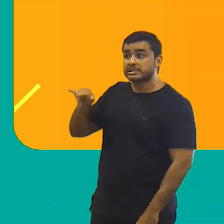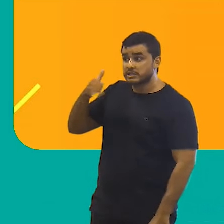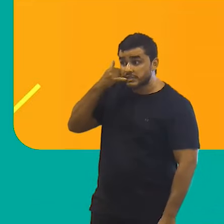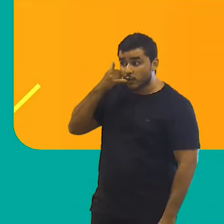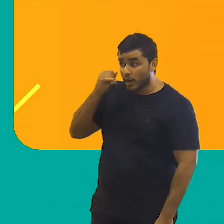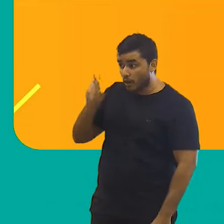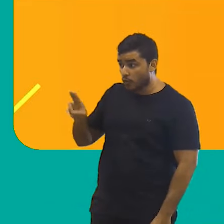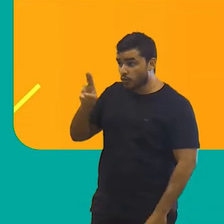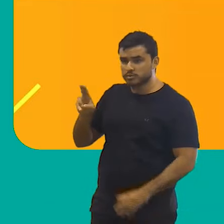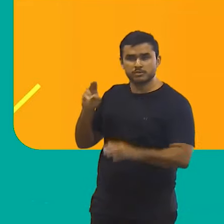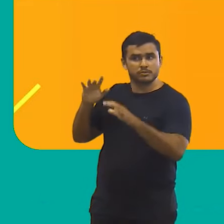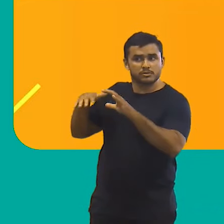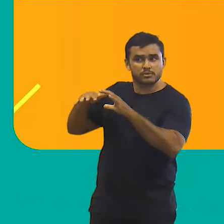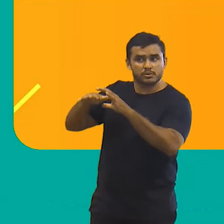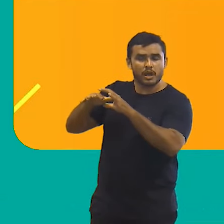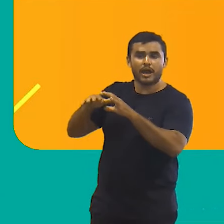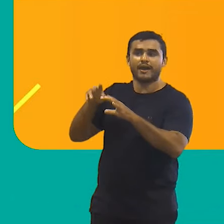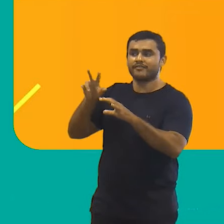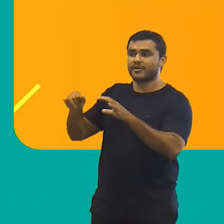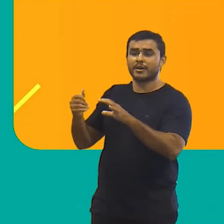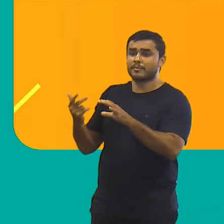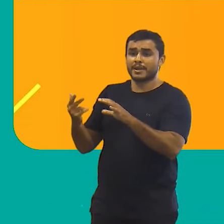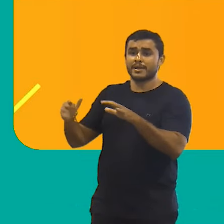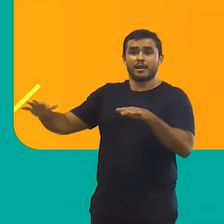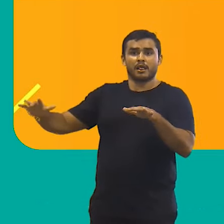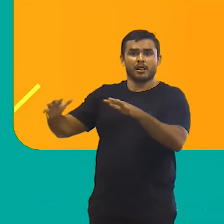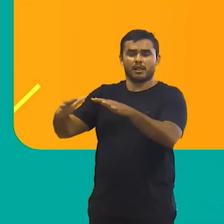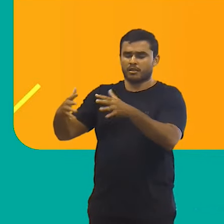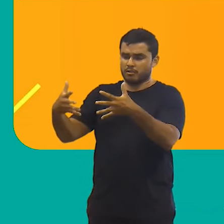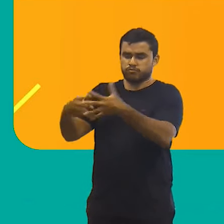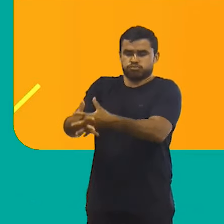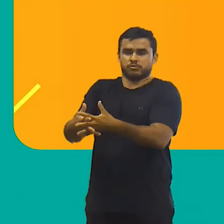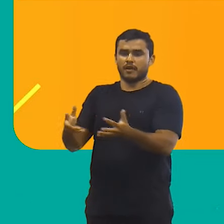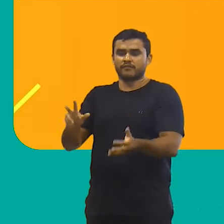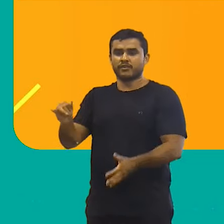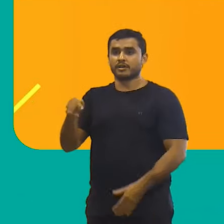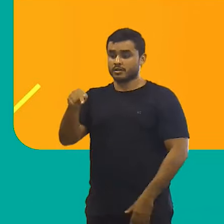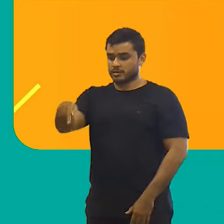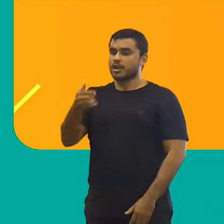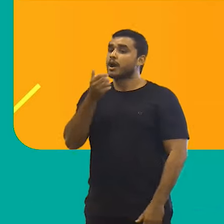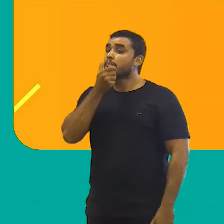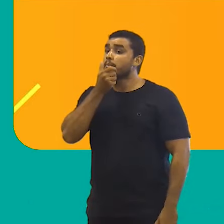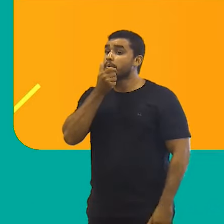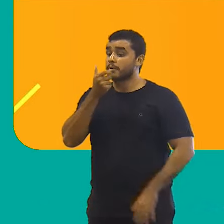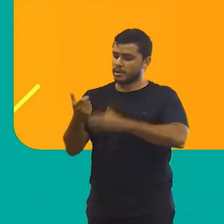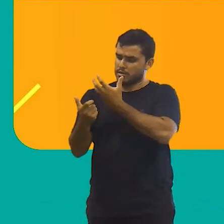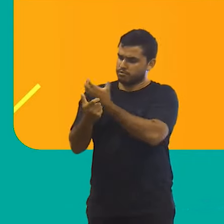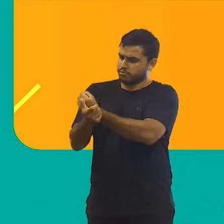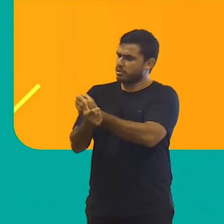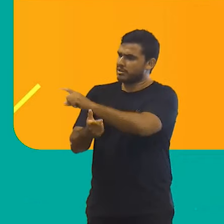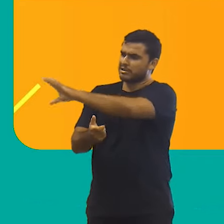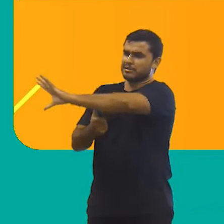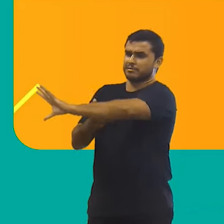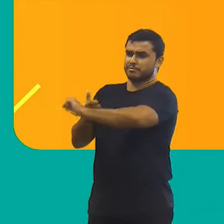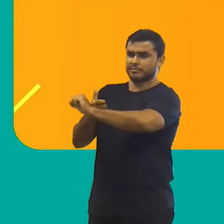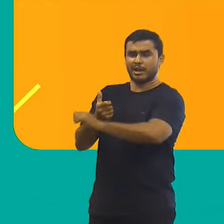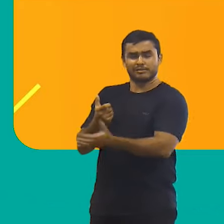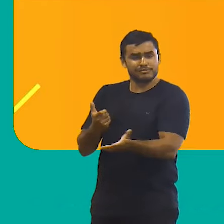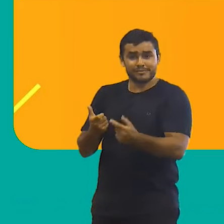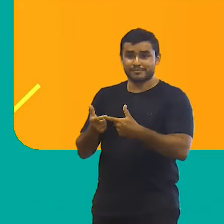frequência. Se as duas entrarem em ressonância com o receptor.